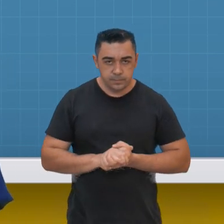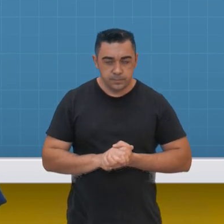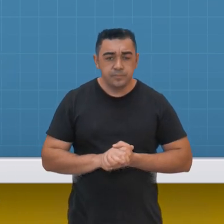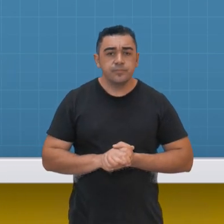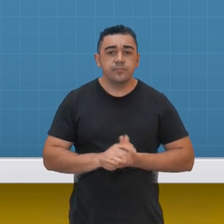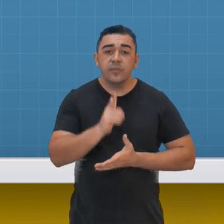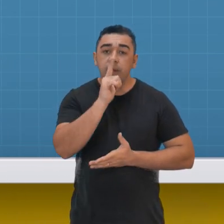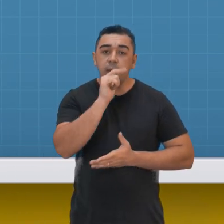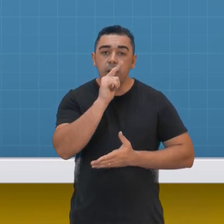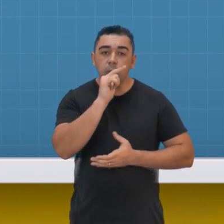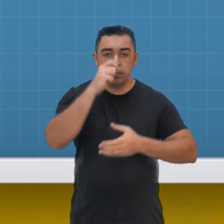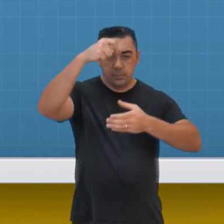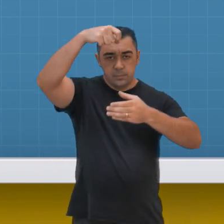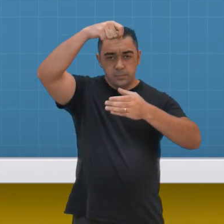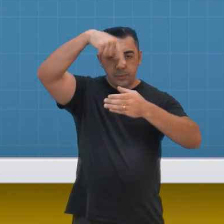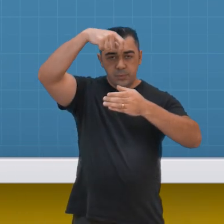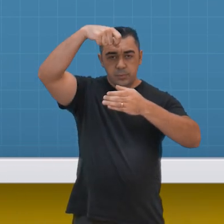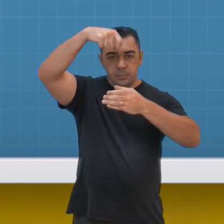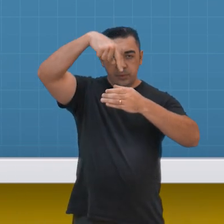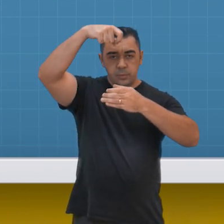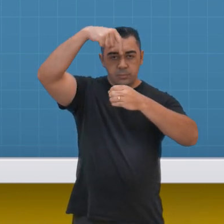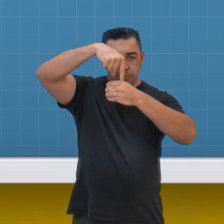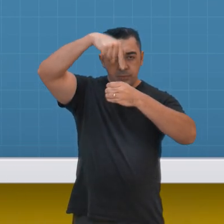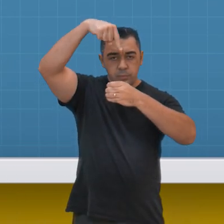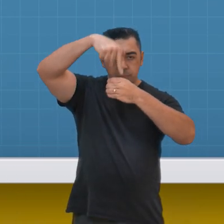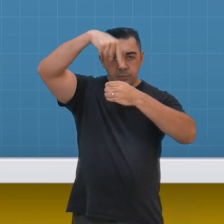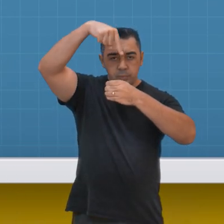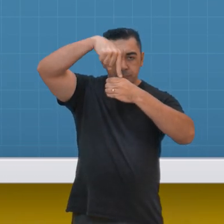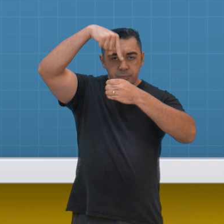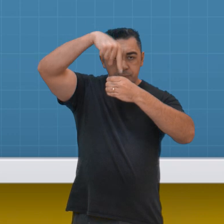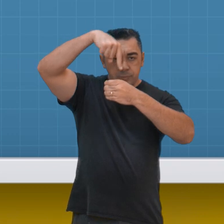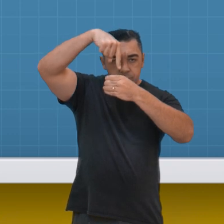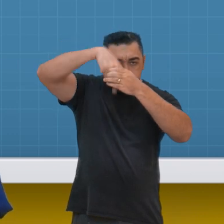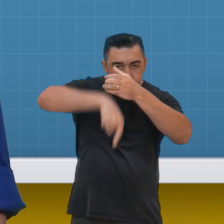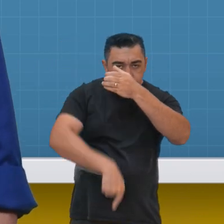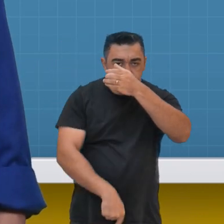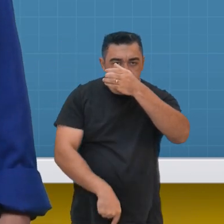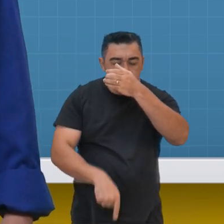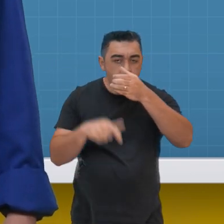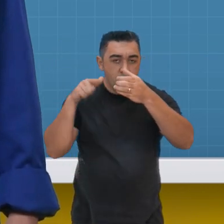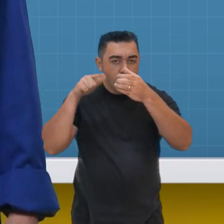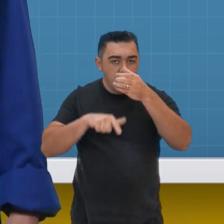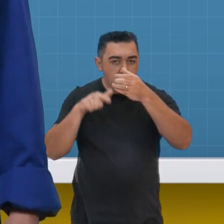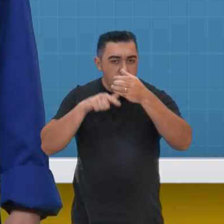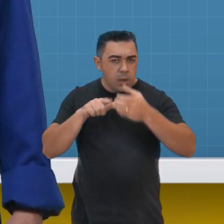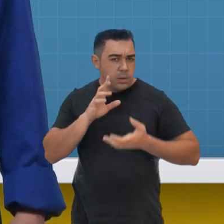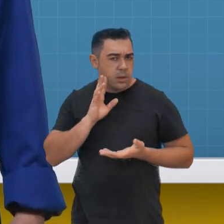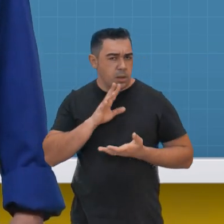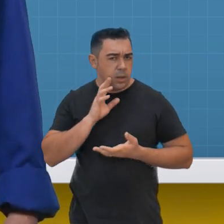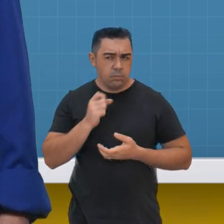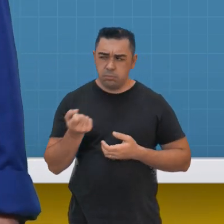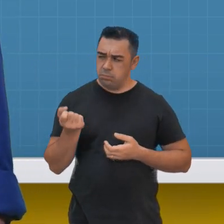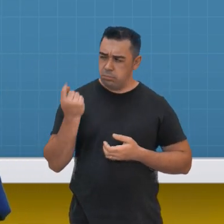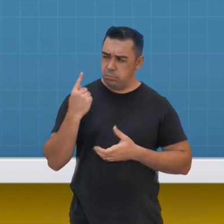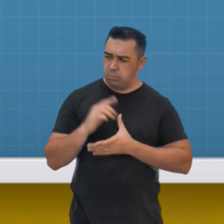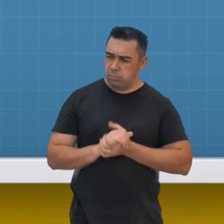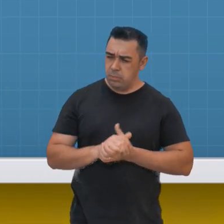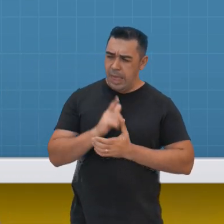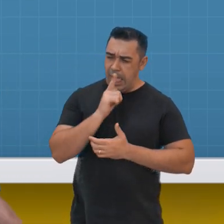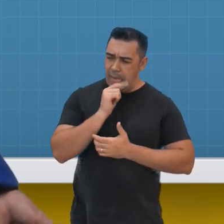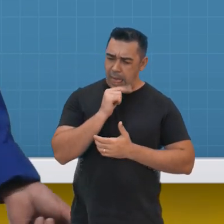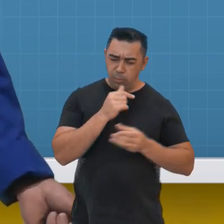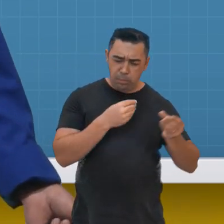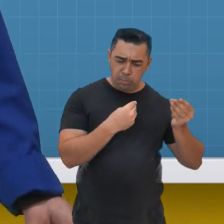Água mole em pedra dura, tanto bate até que fura. Legal isso. Esquisito, professora,